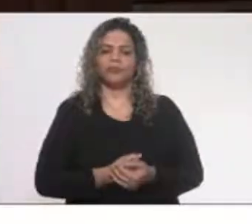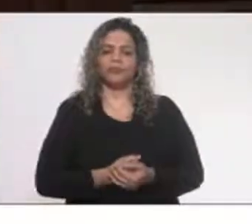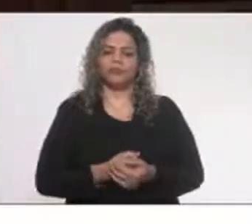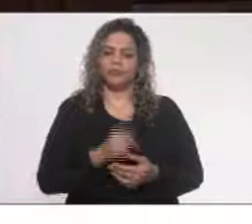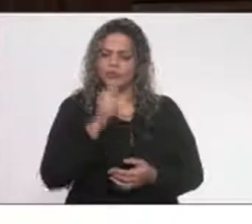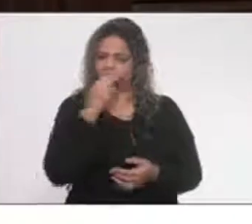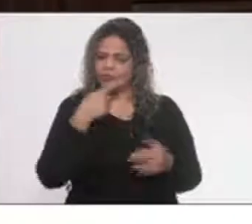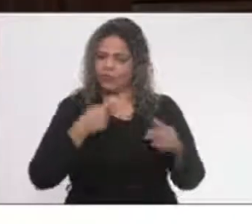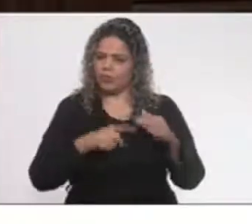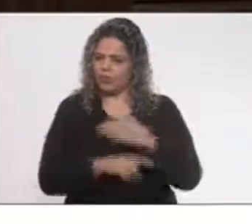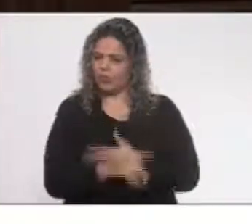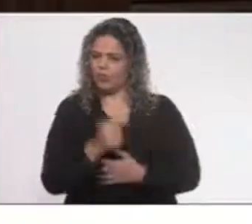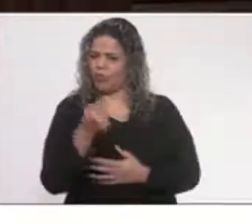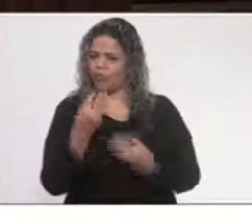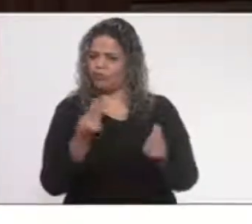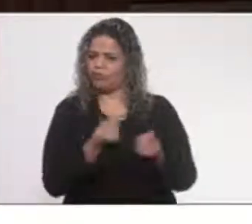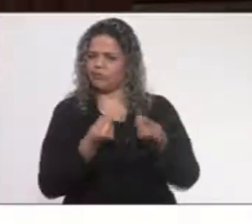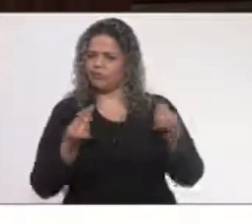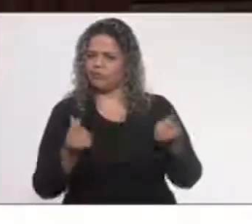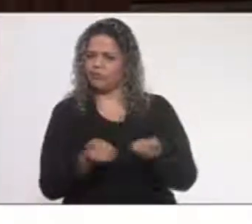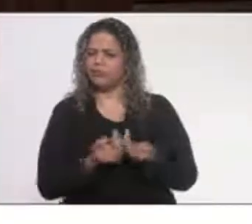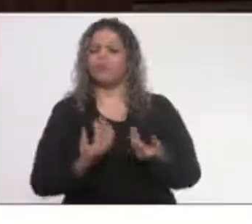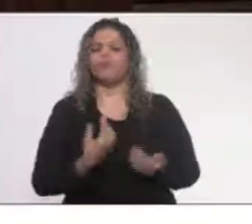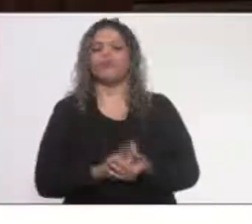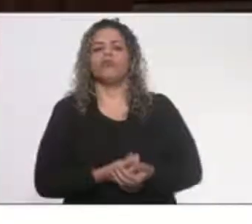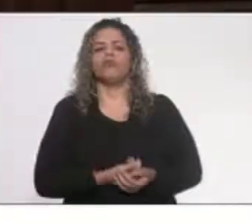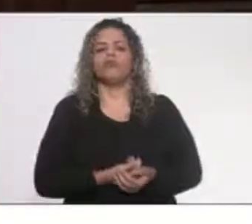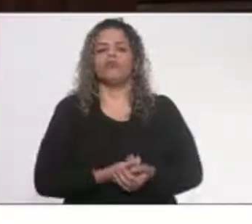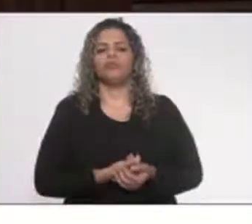pouco aprofundada. O processo foi muito